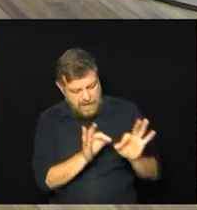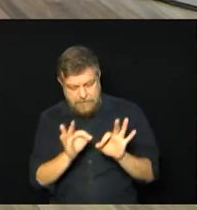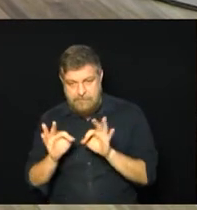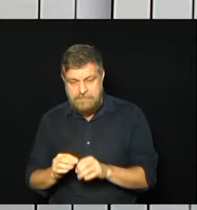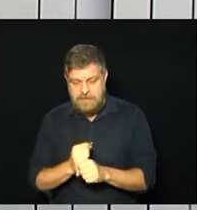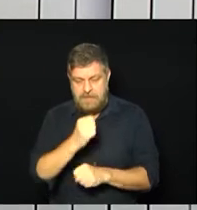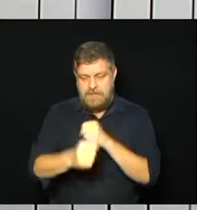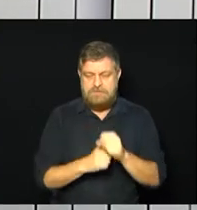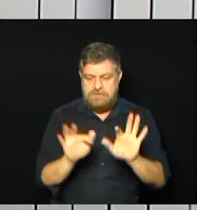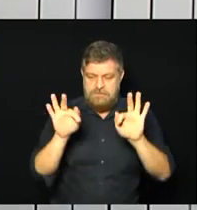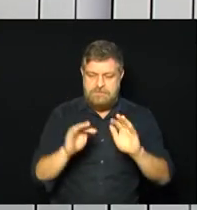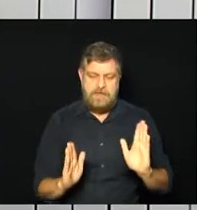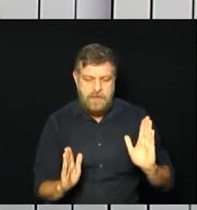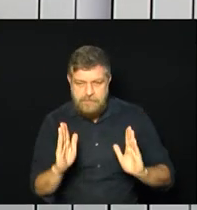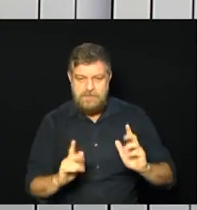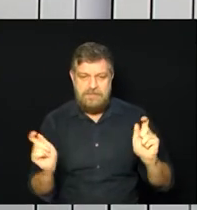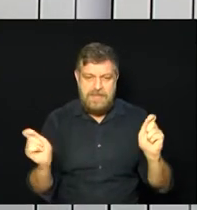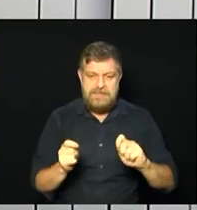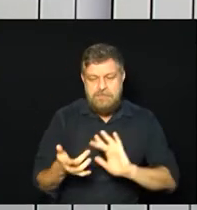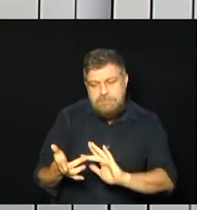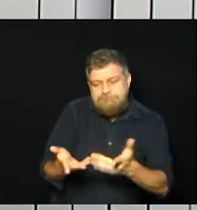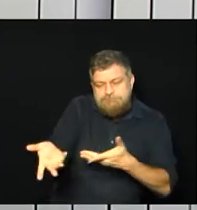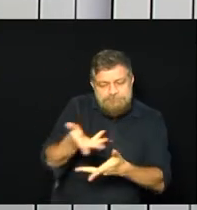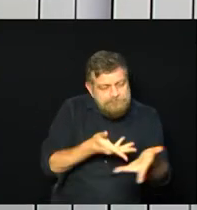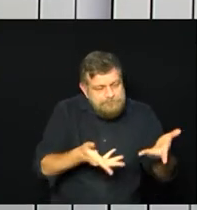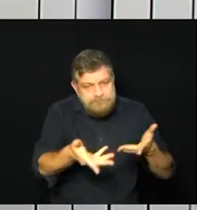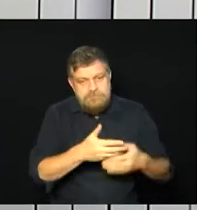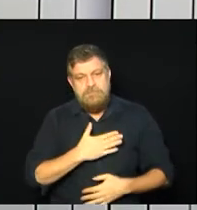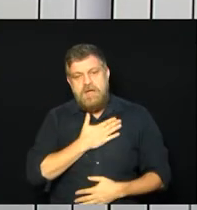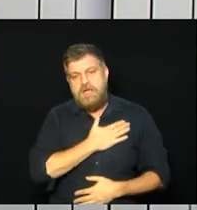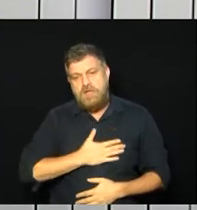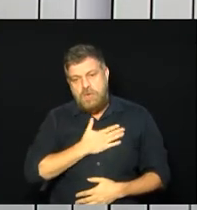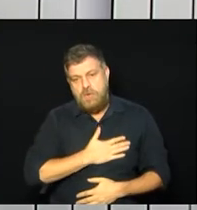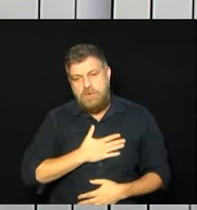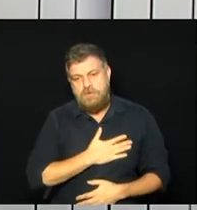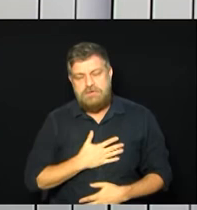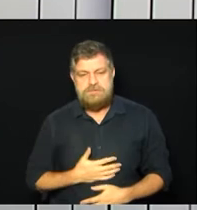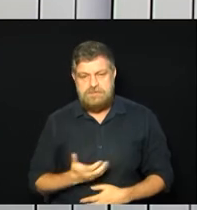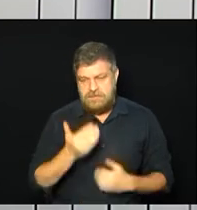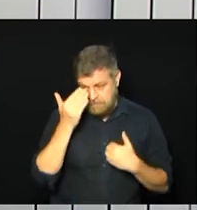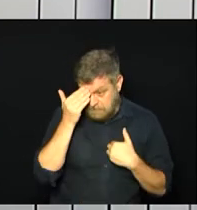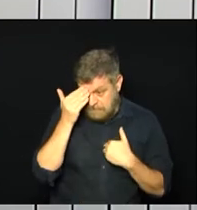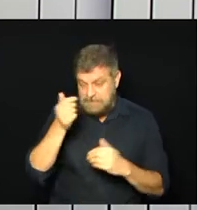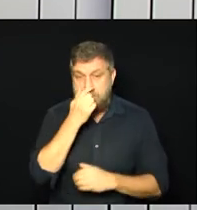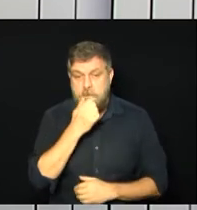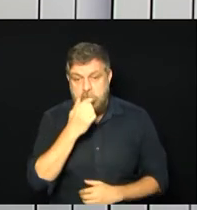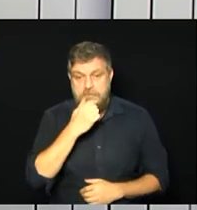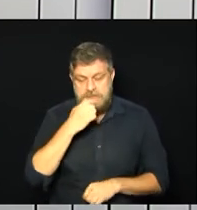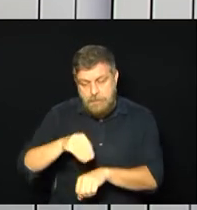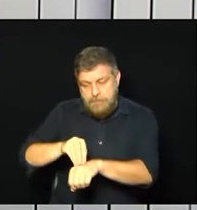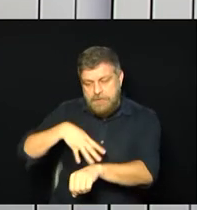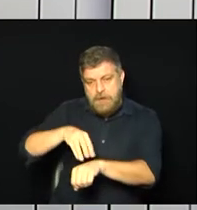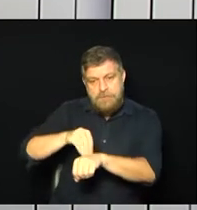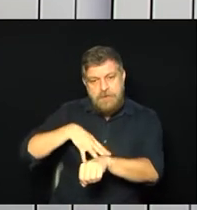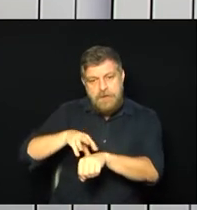do ano é uma época realmente de confraternizações que eu gosto bastante. Então agradeço o Michel Amorim por todas as informações